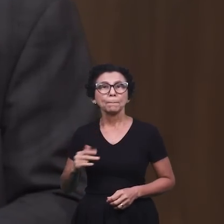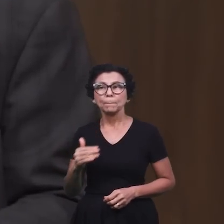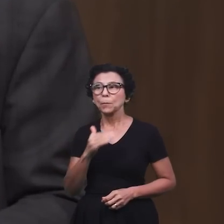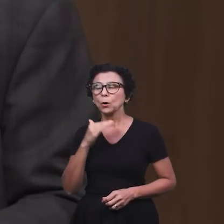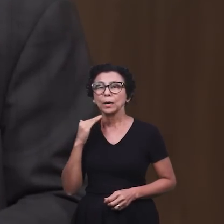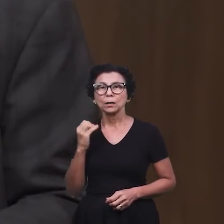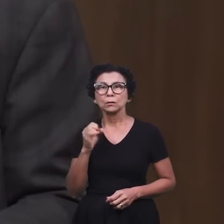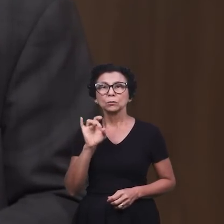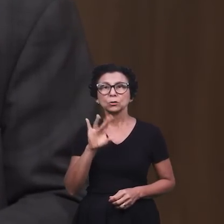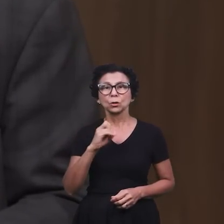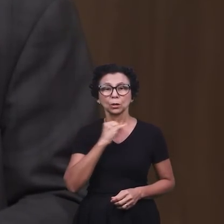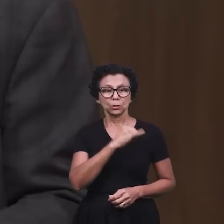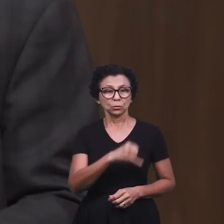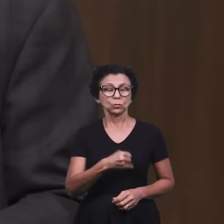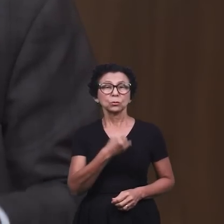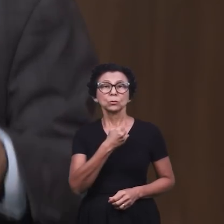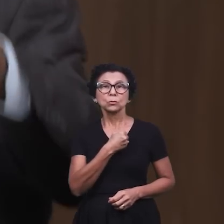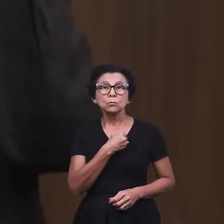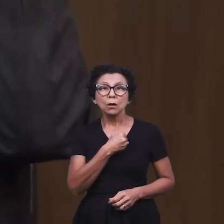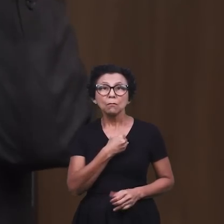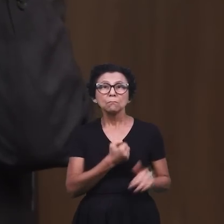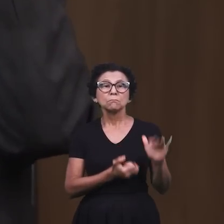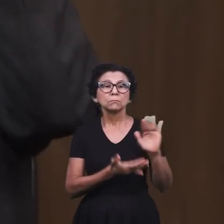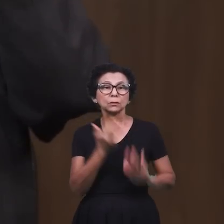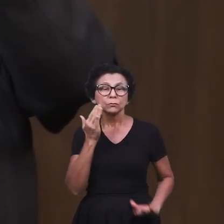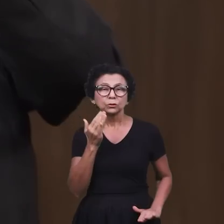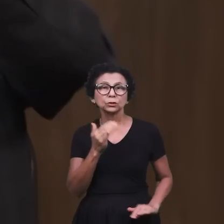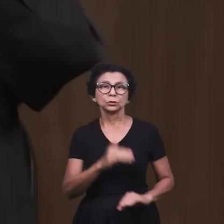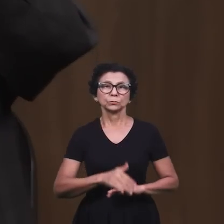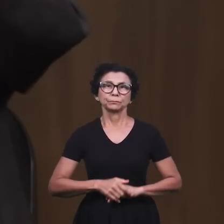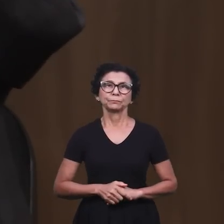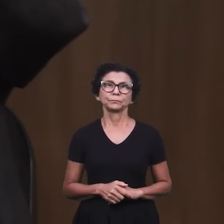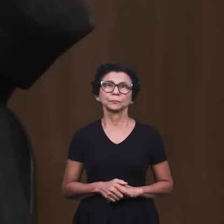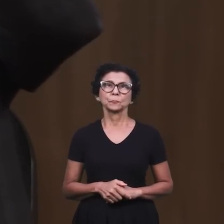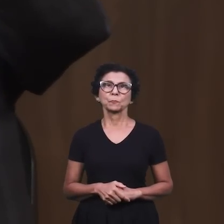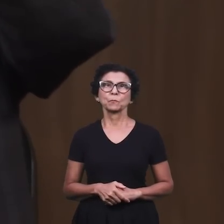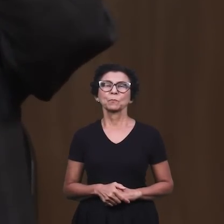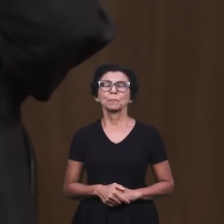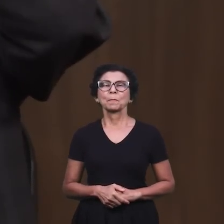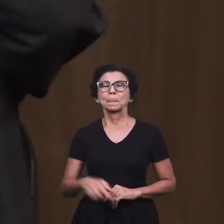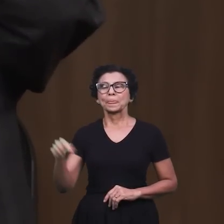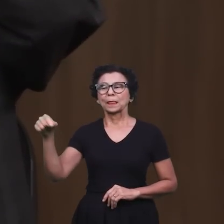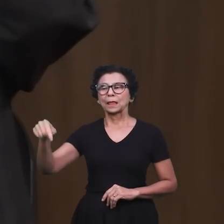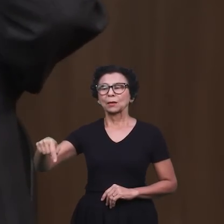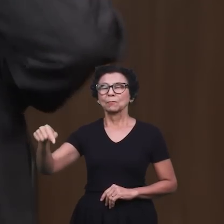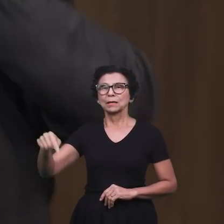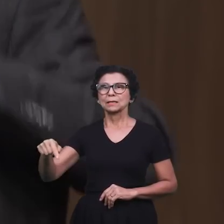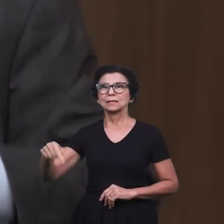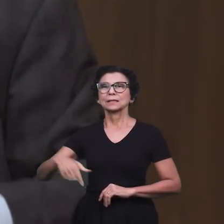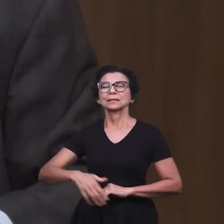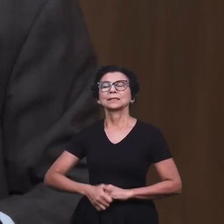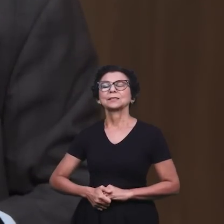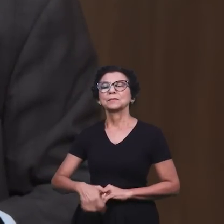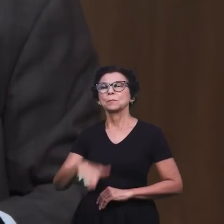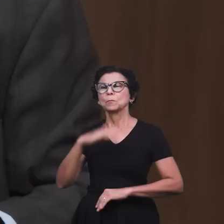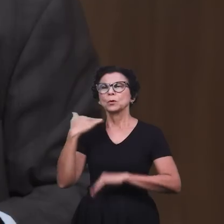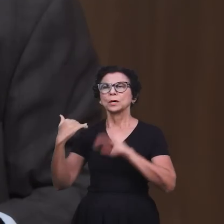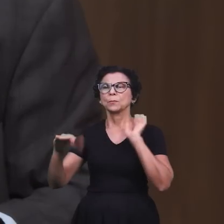vão matando que vão... Mas como já dizia Tertuliano, o sangue dos cristãos era semente para crescer mais aí. Não